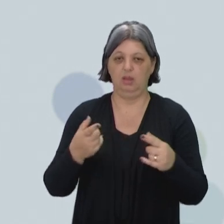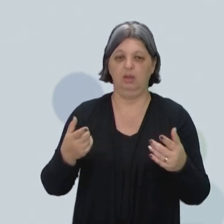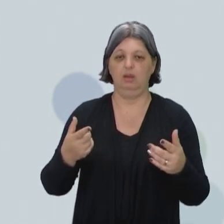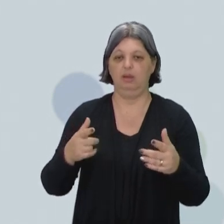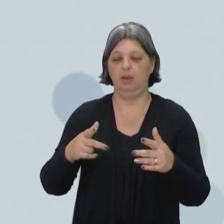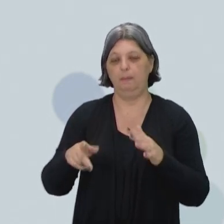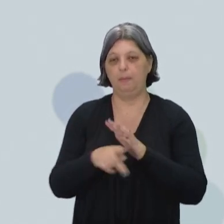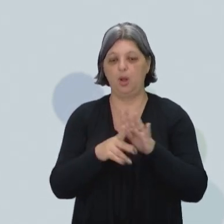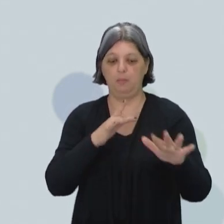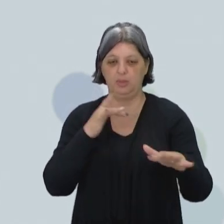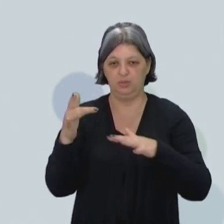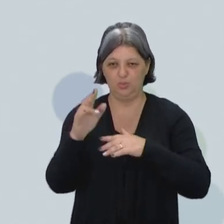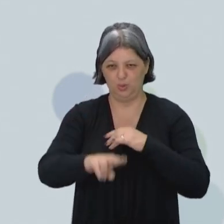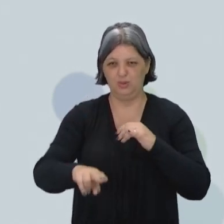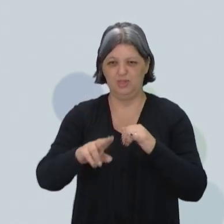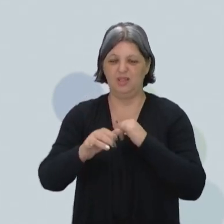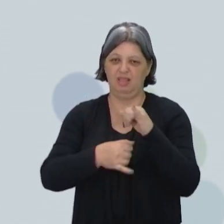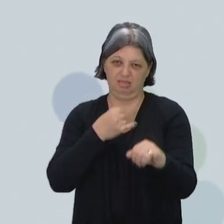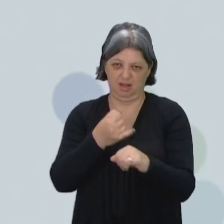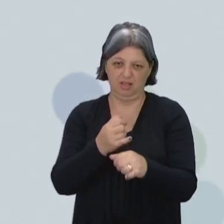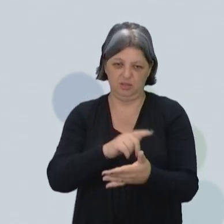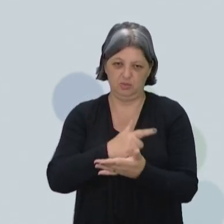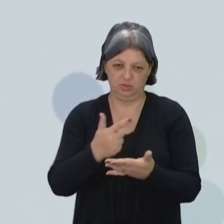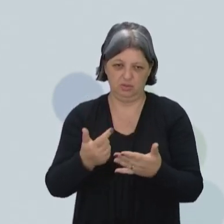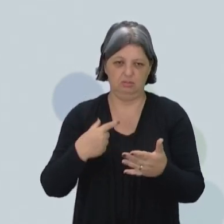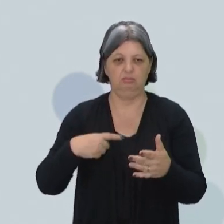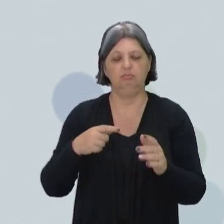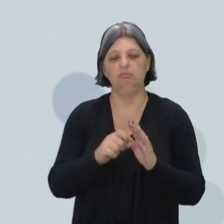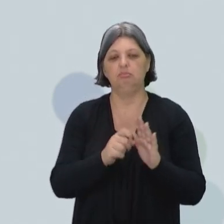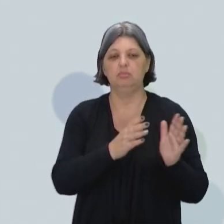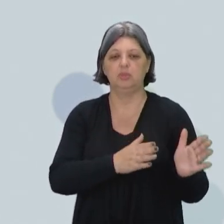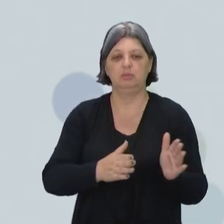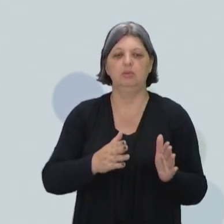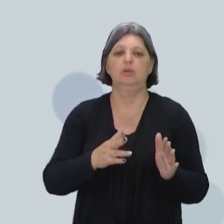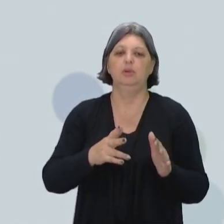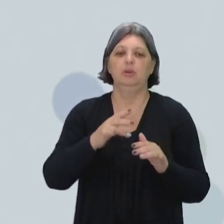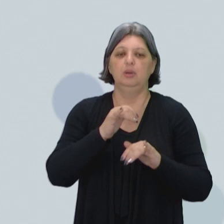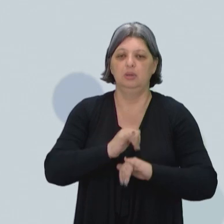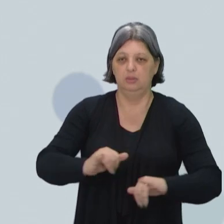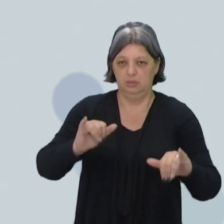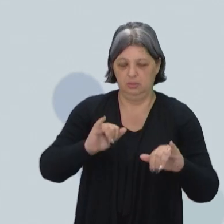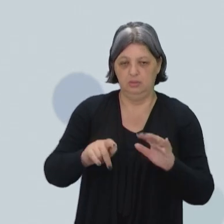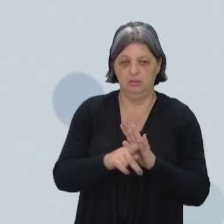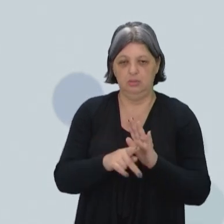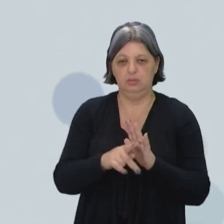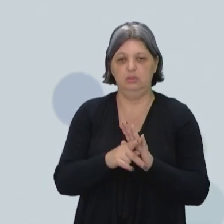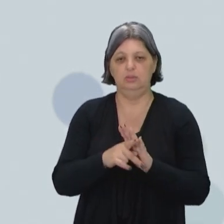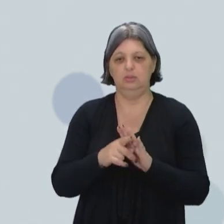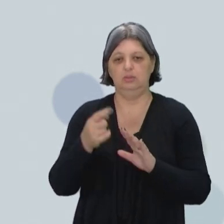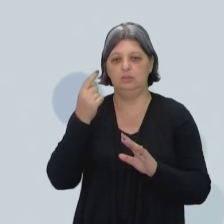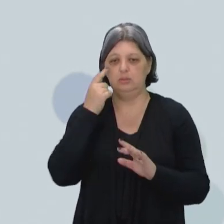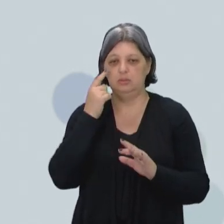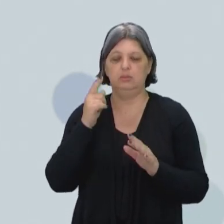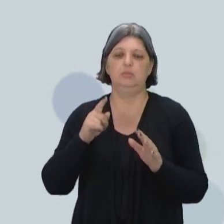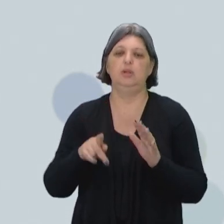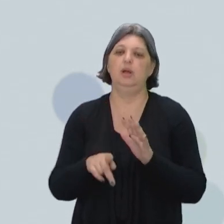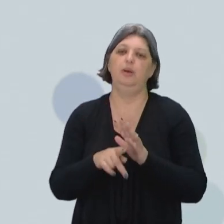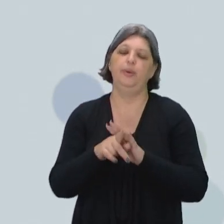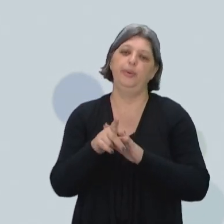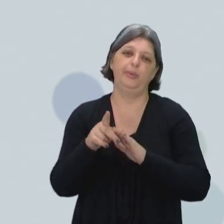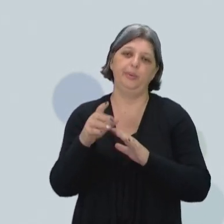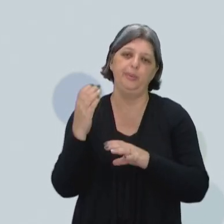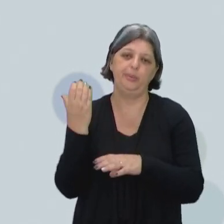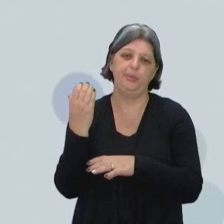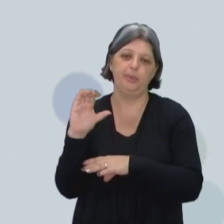Então, a mídia tradicional vai ser isso. Então, tem o emissor, parte da mensagem que passa por um canal, chega ao receptor. Esse receptor é simplesmente aquele